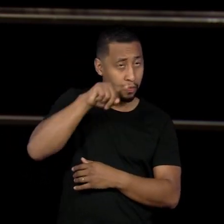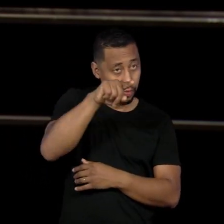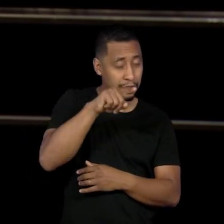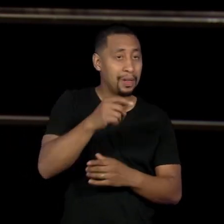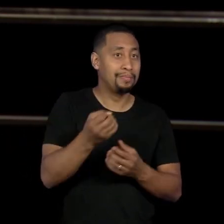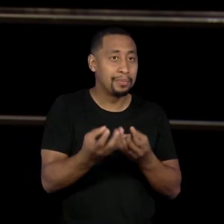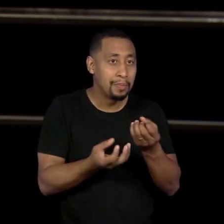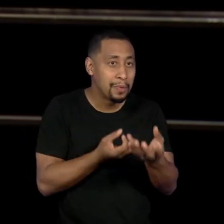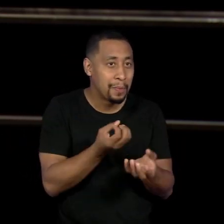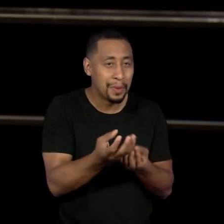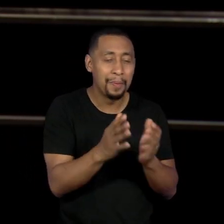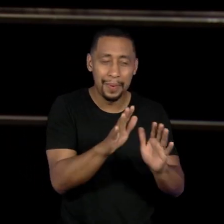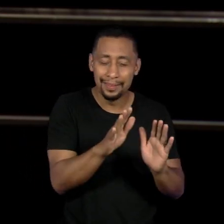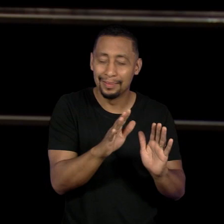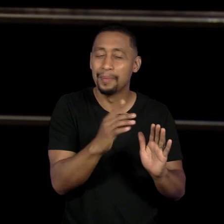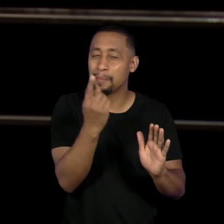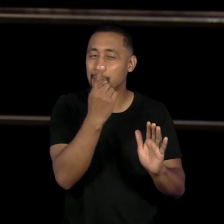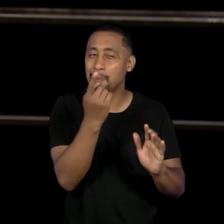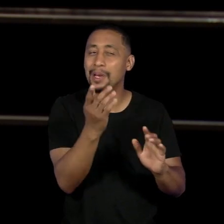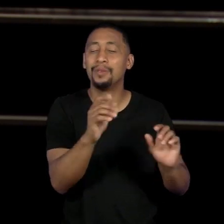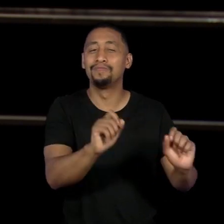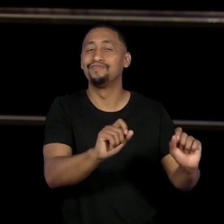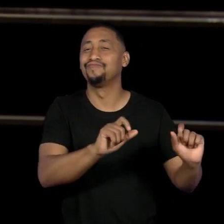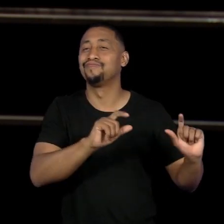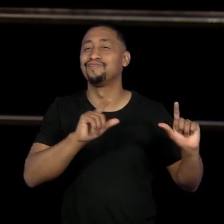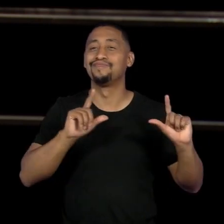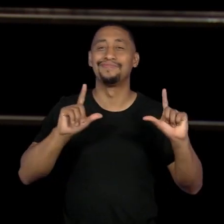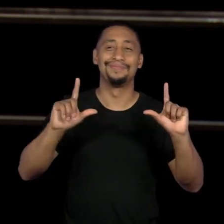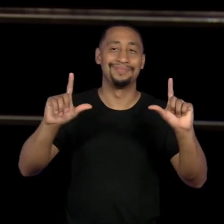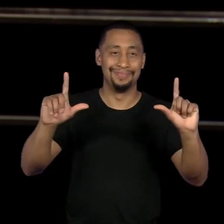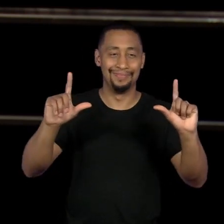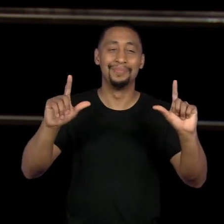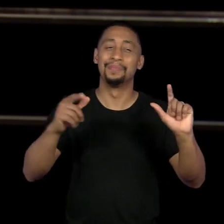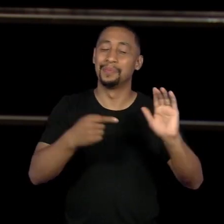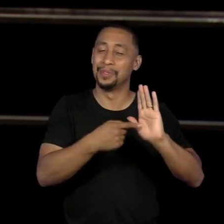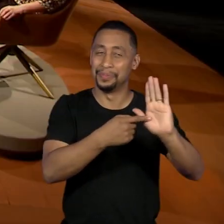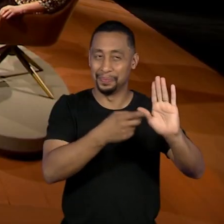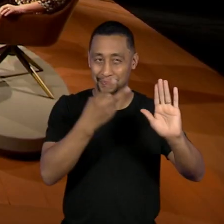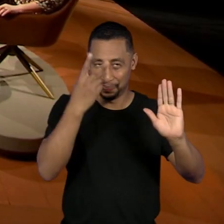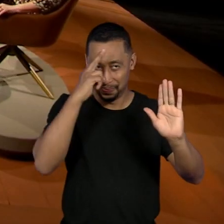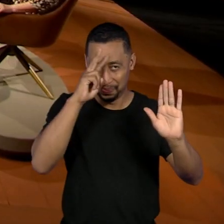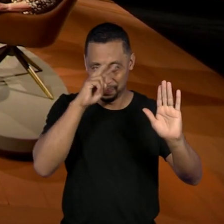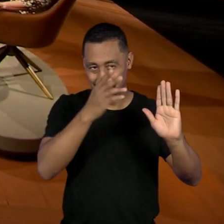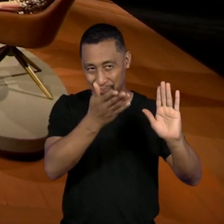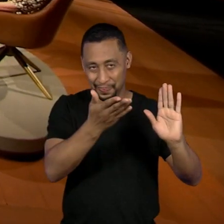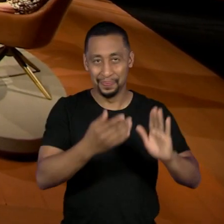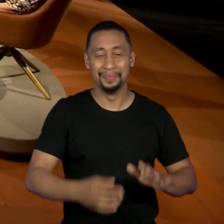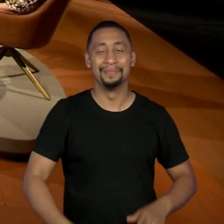da gente falar sobre isso, vamos te mostrar um quadro sobre essa história.